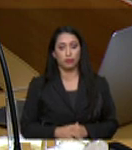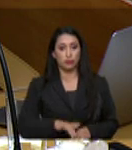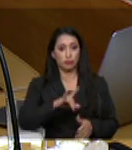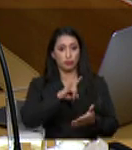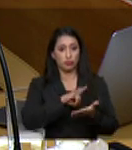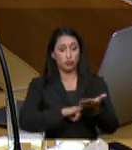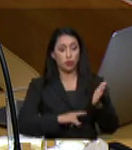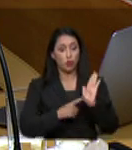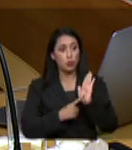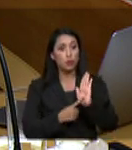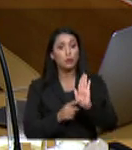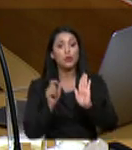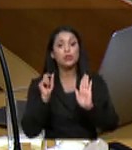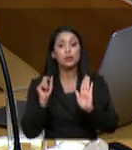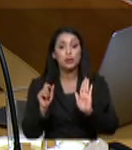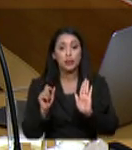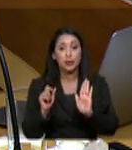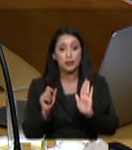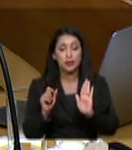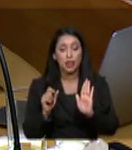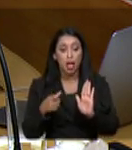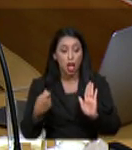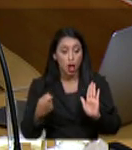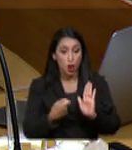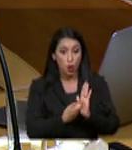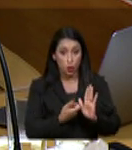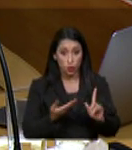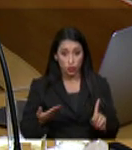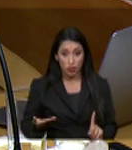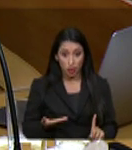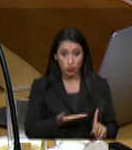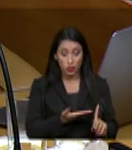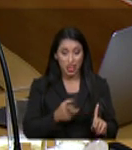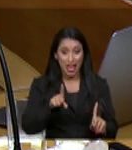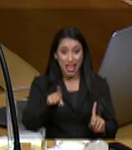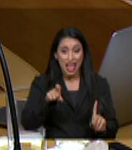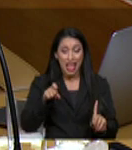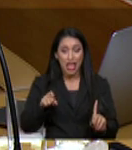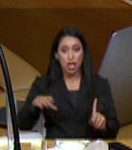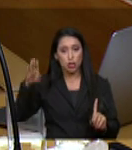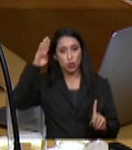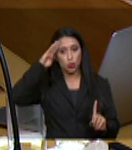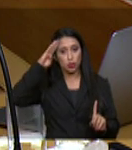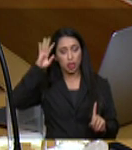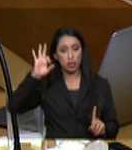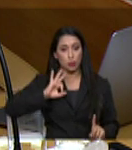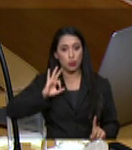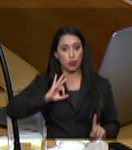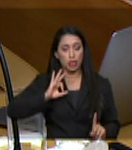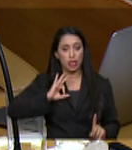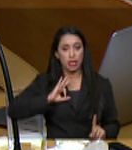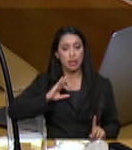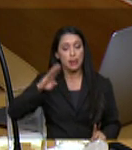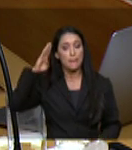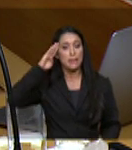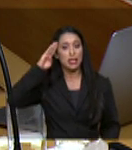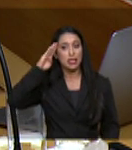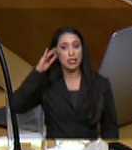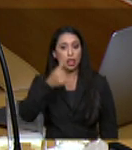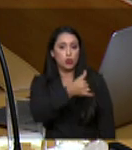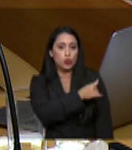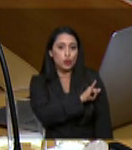documenta o seguinte o denunciado é esse soldado da polícia militar do Rio de Janeiro